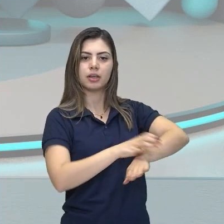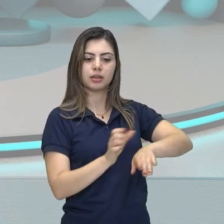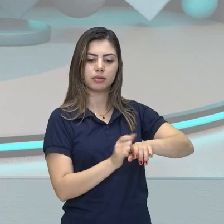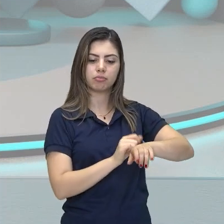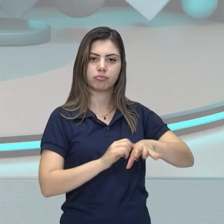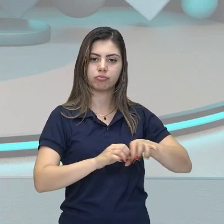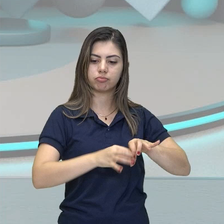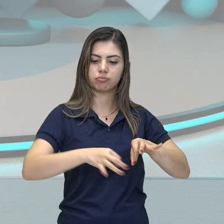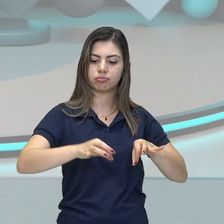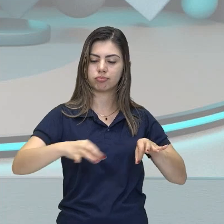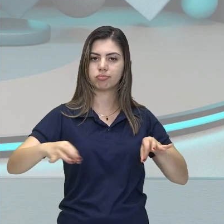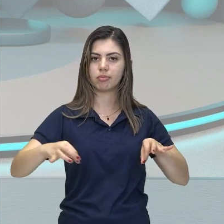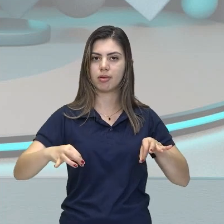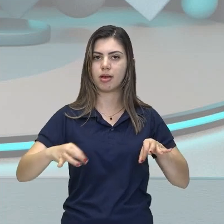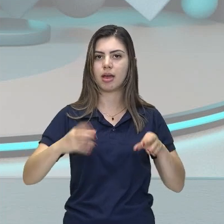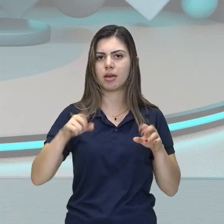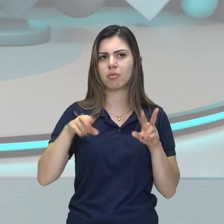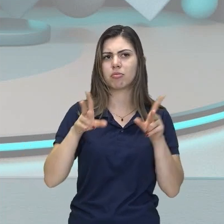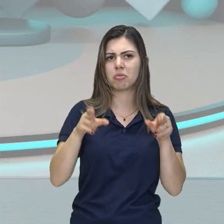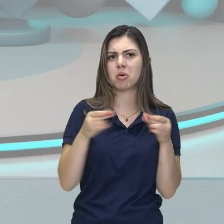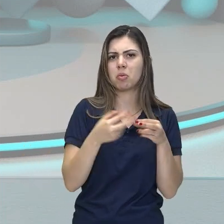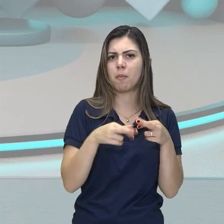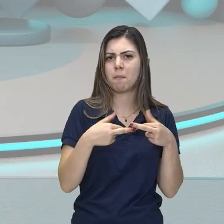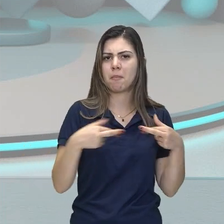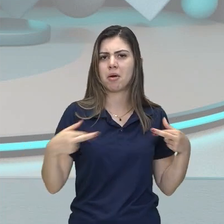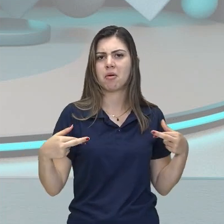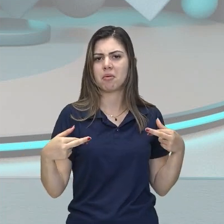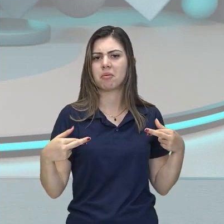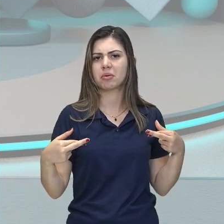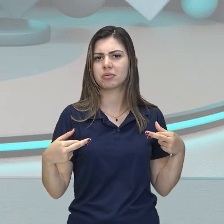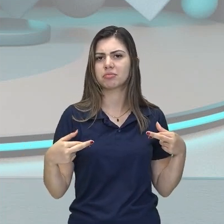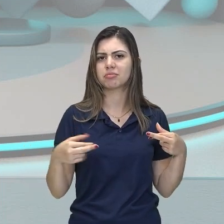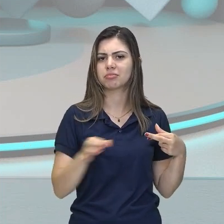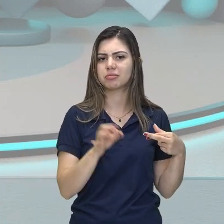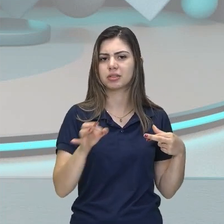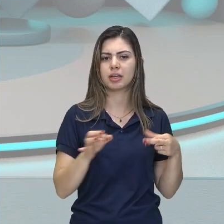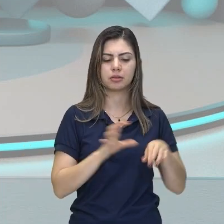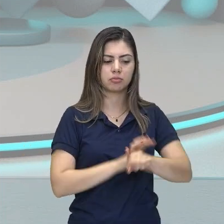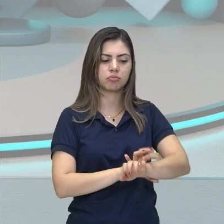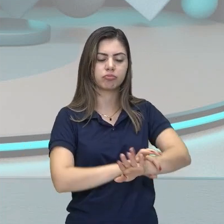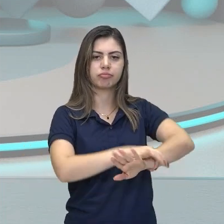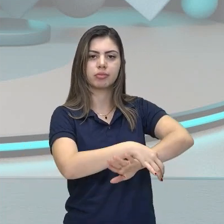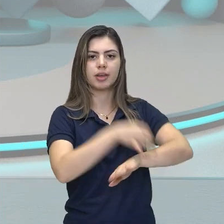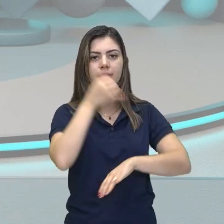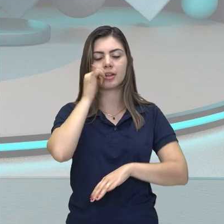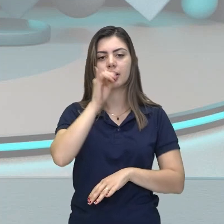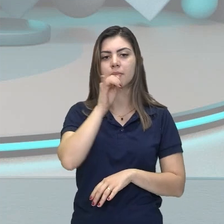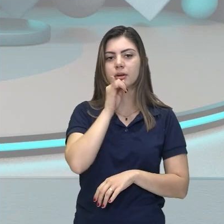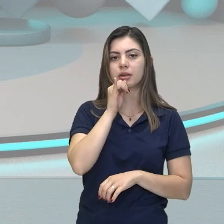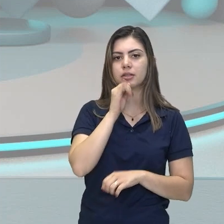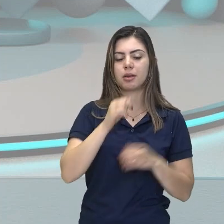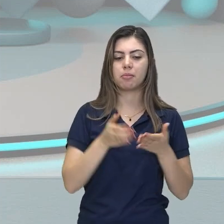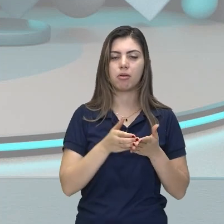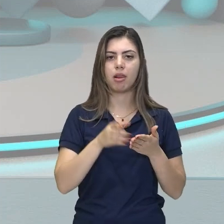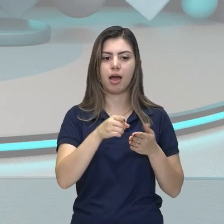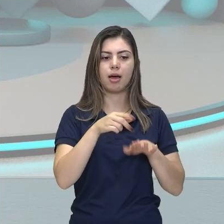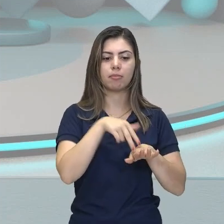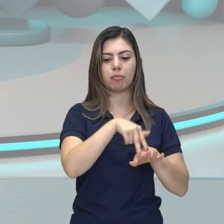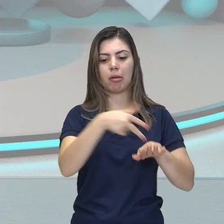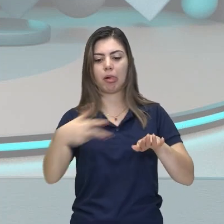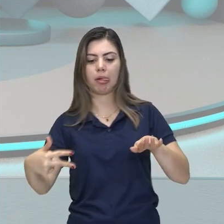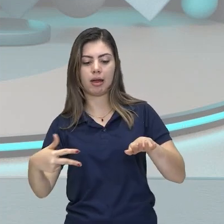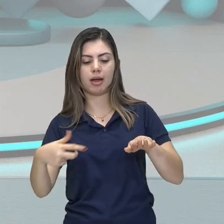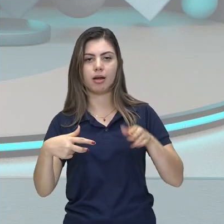tipo uma mola, não é isso? Essencial para evitar que a prancha se perca em caso